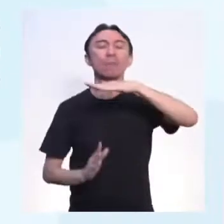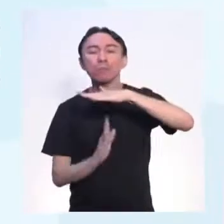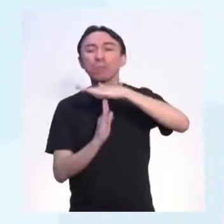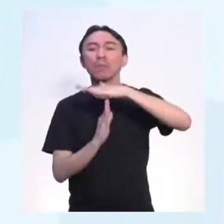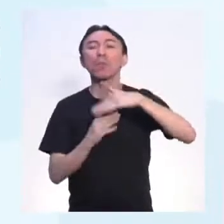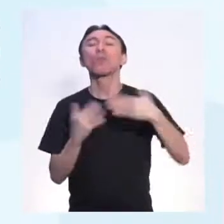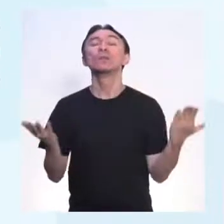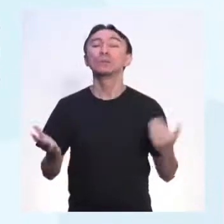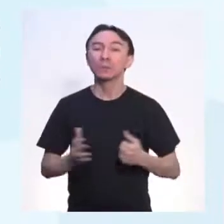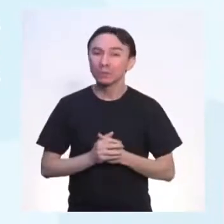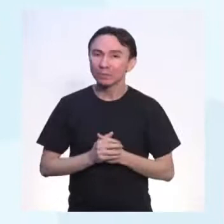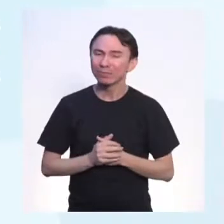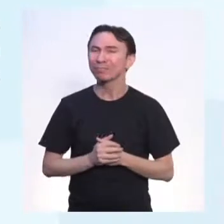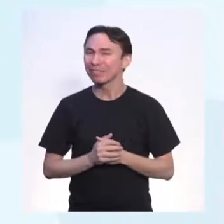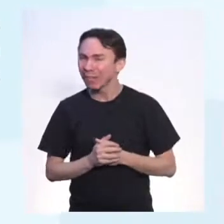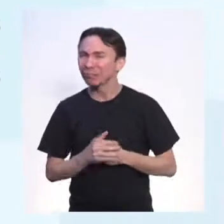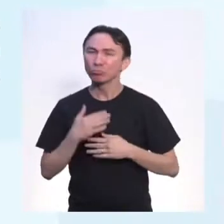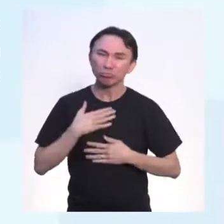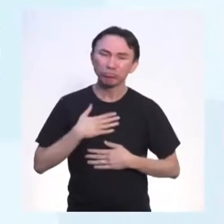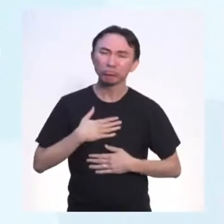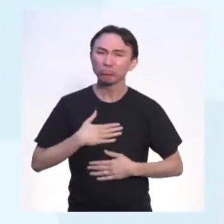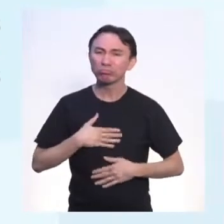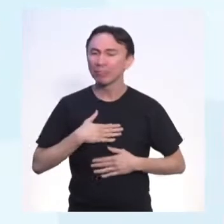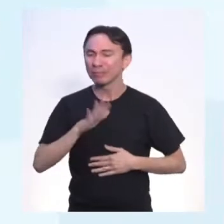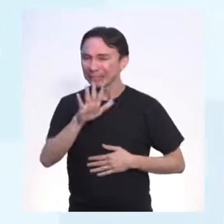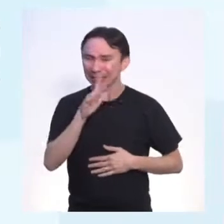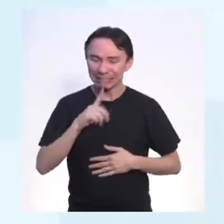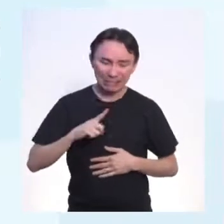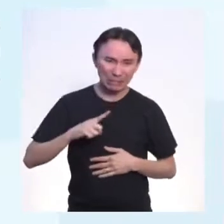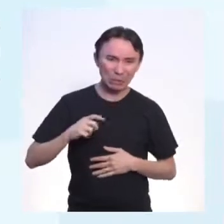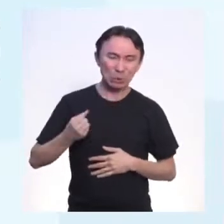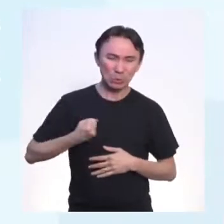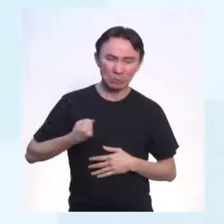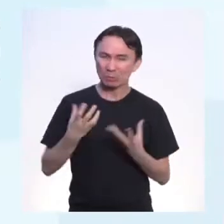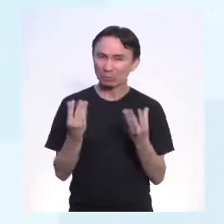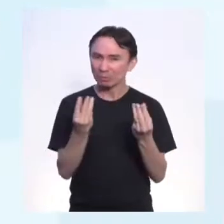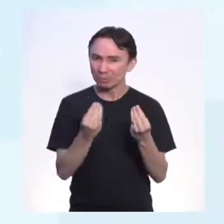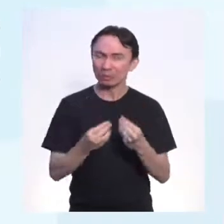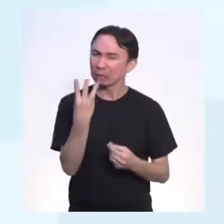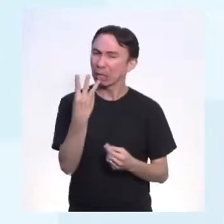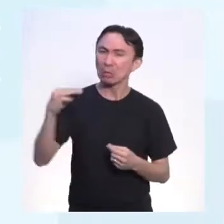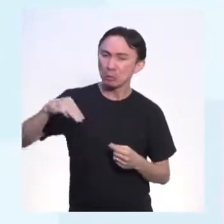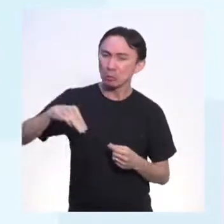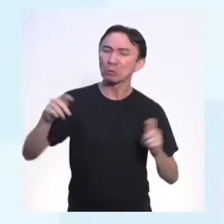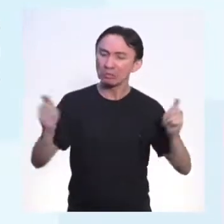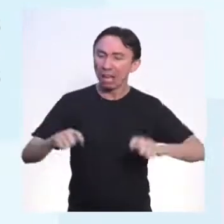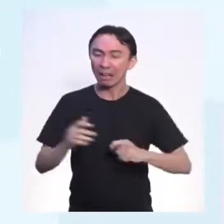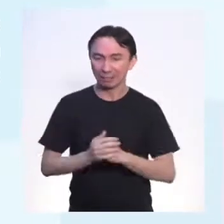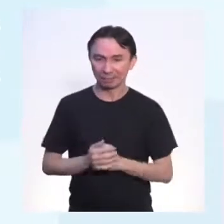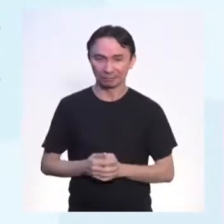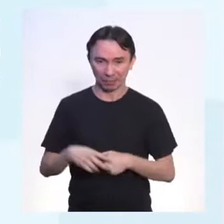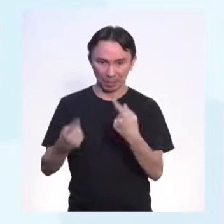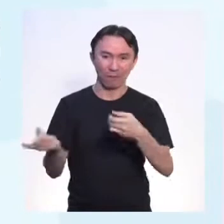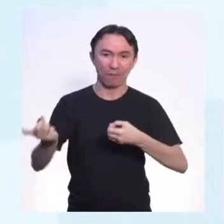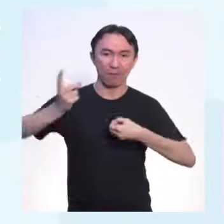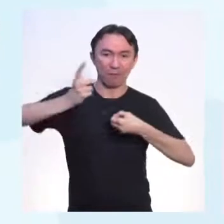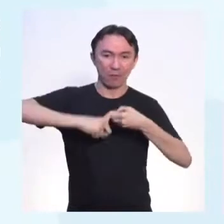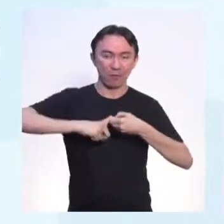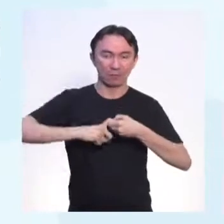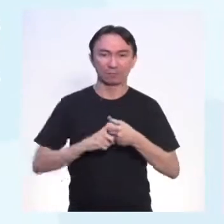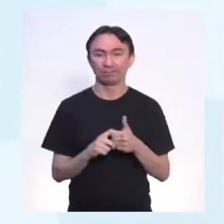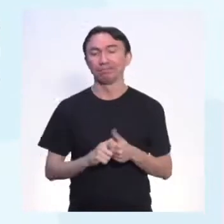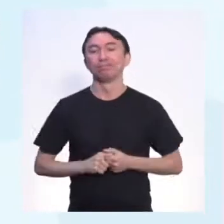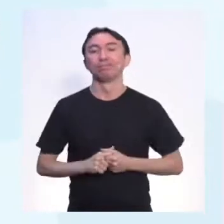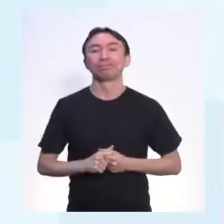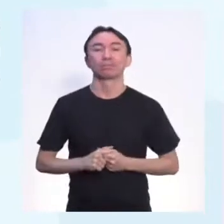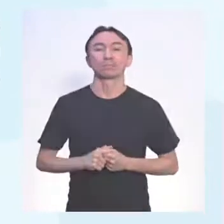Professora Inês, até bem tranquilo, mas tem bastante número aí, então 3 minutos para eles, tá bom. Voltamos em 3 minutinhos, boa